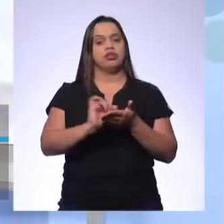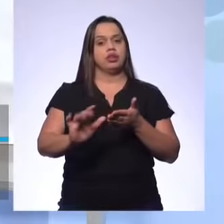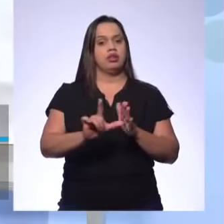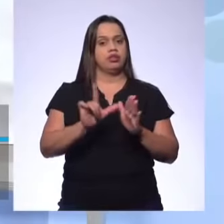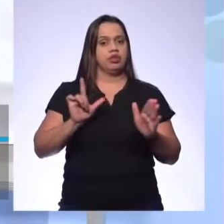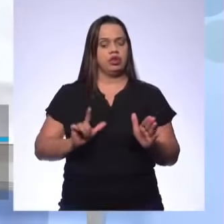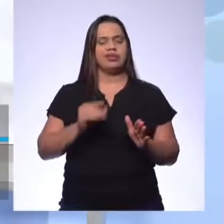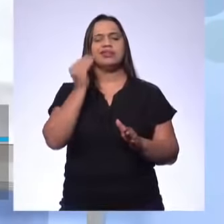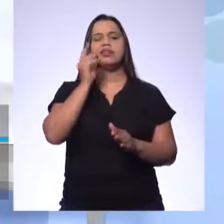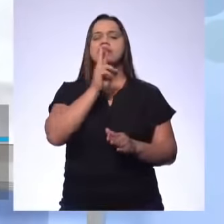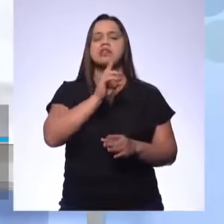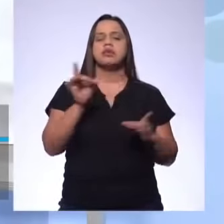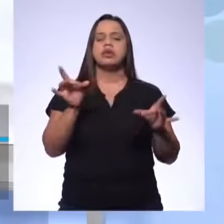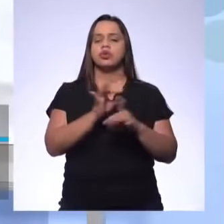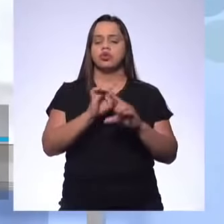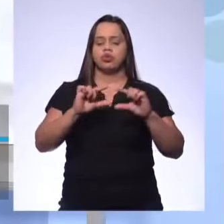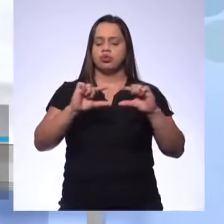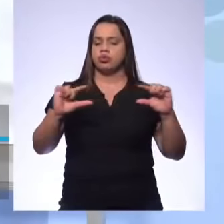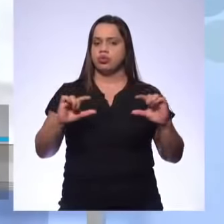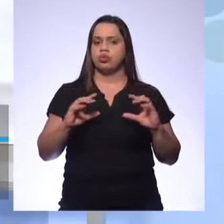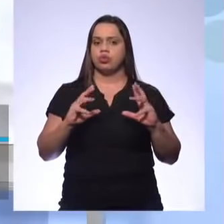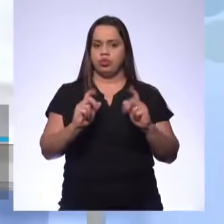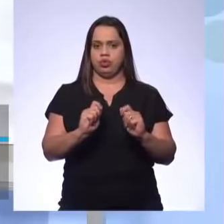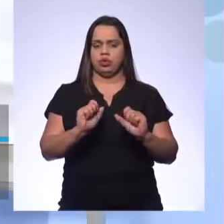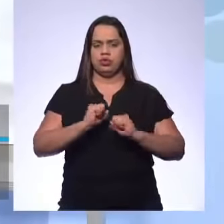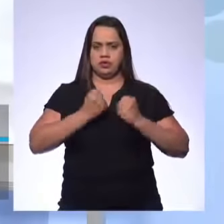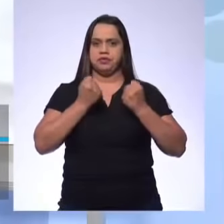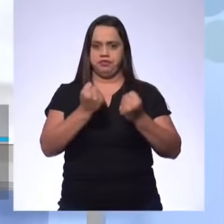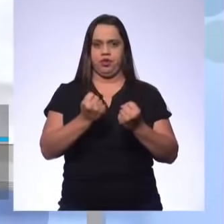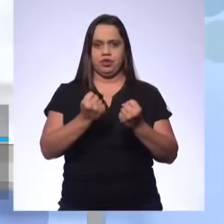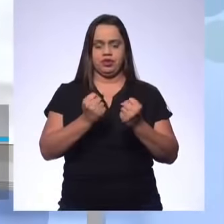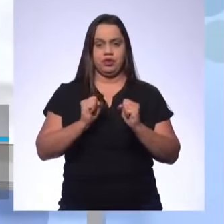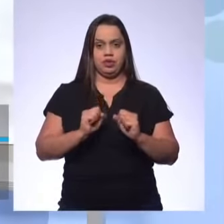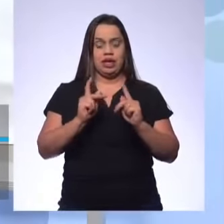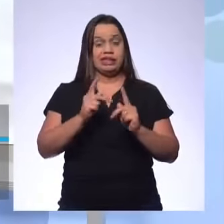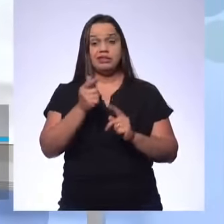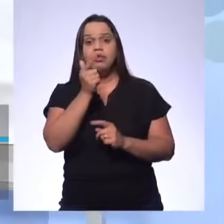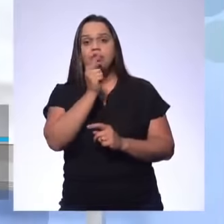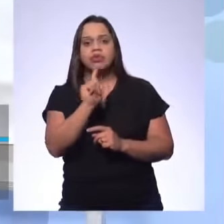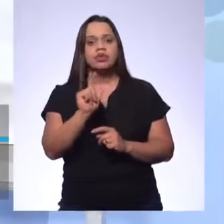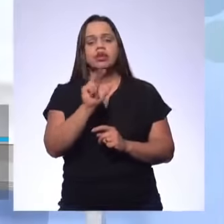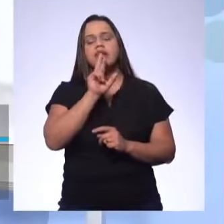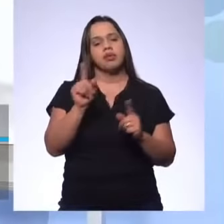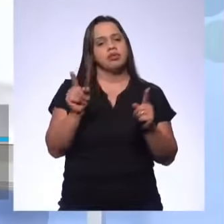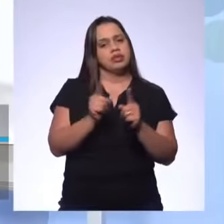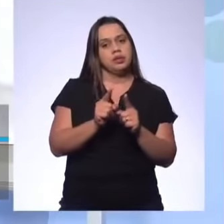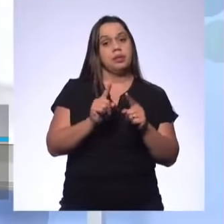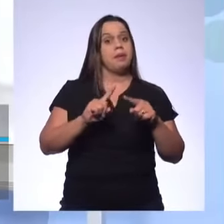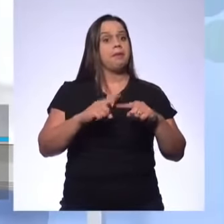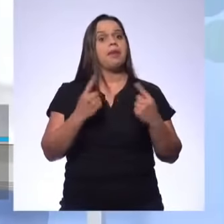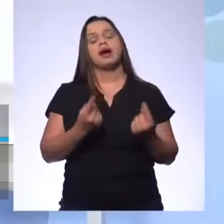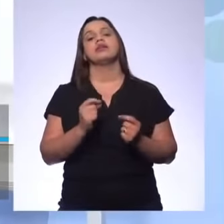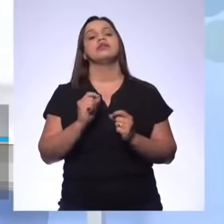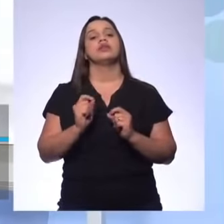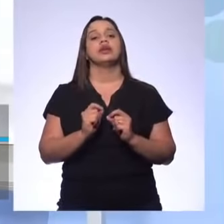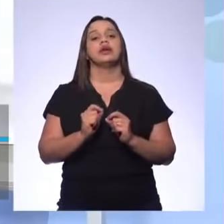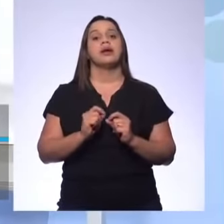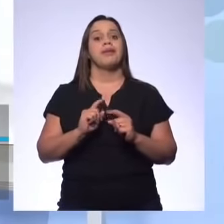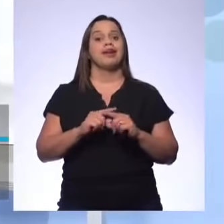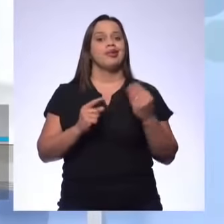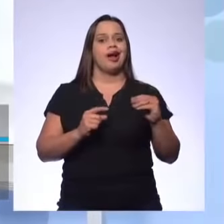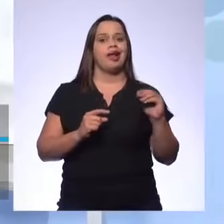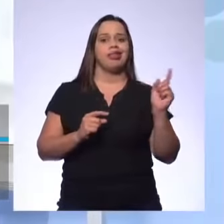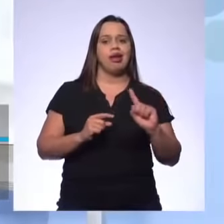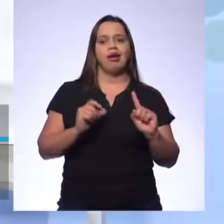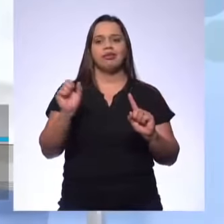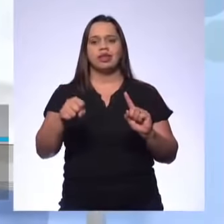dar a resposta completa, né? Faz um forcinho aí. Se não der, dá a resposta curta mesmo, tá? Mas no e yes não é resposta